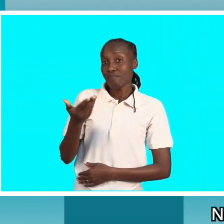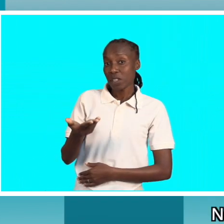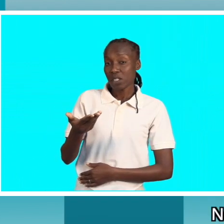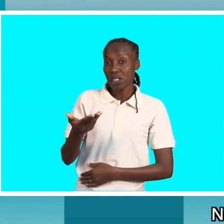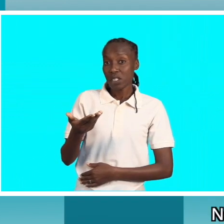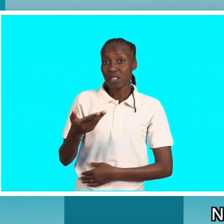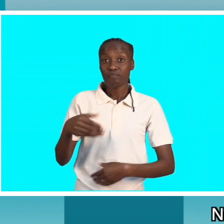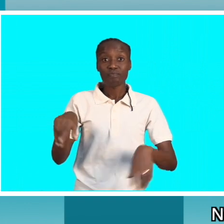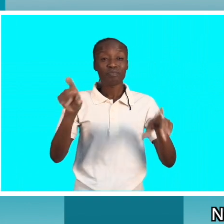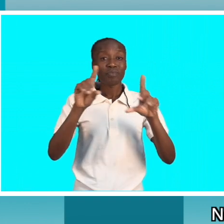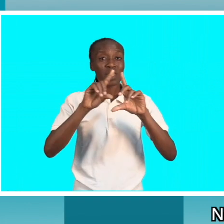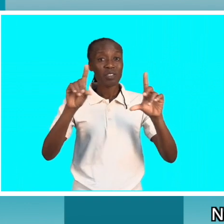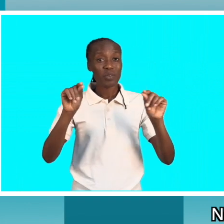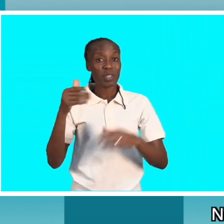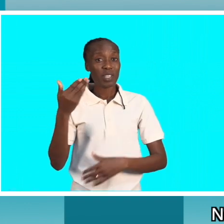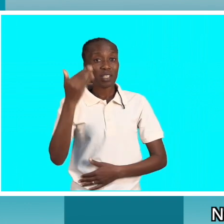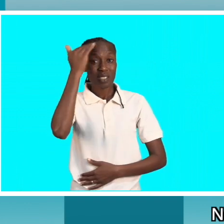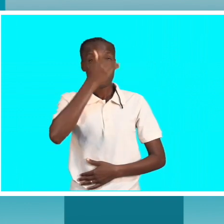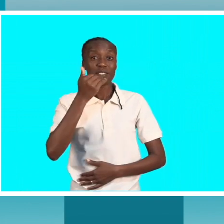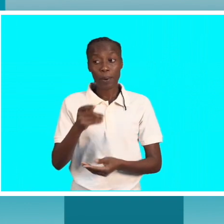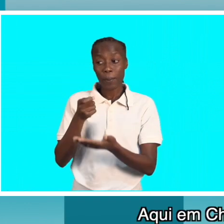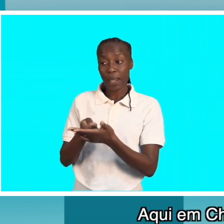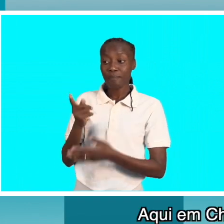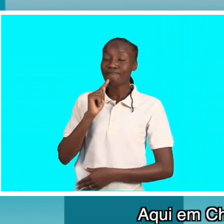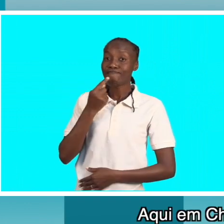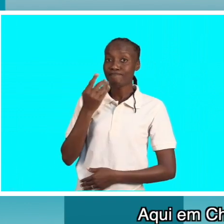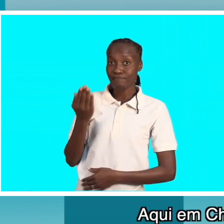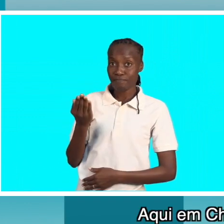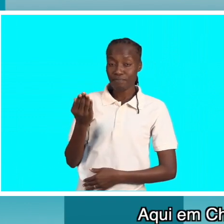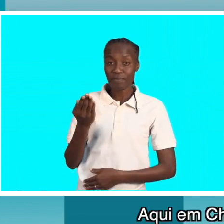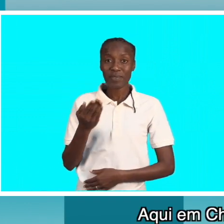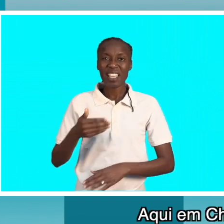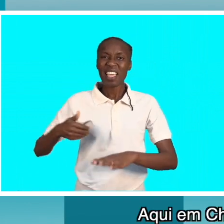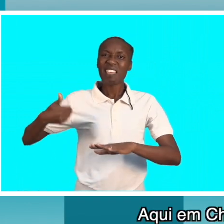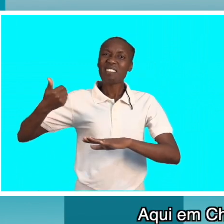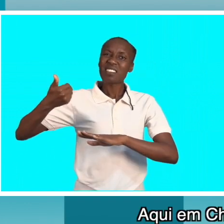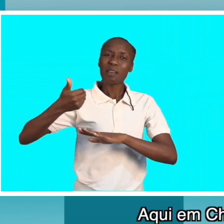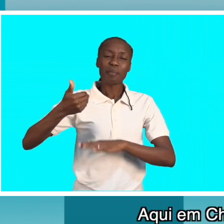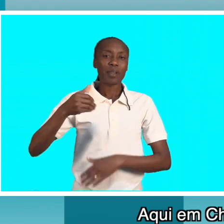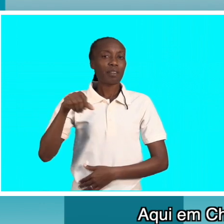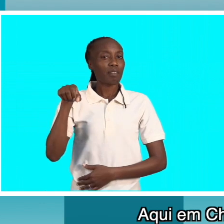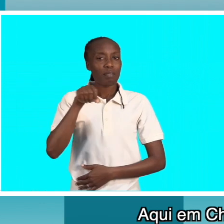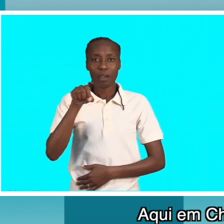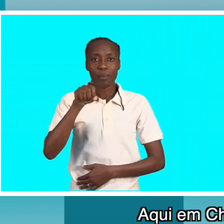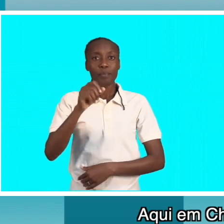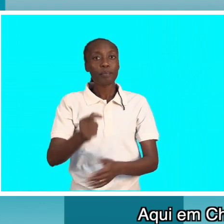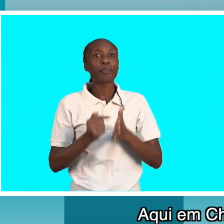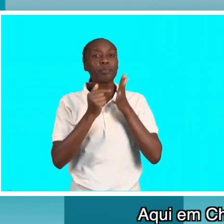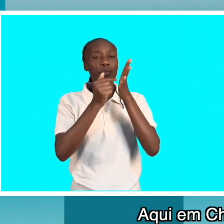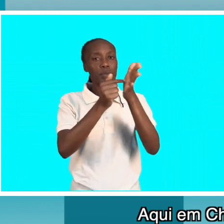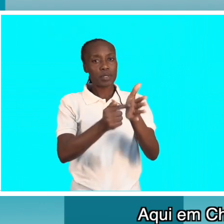É, não sempre há, por exemplo. Já se for para esse caso aqui,